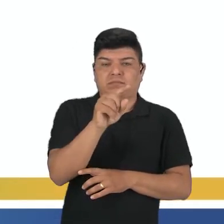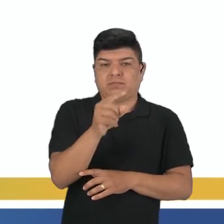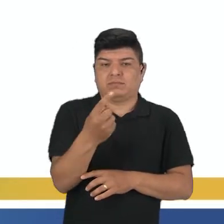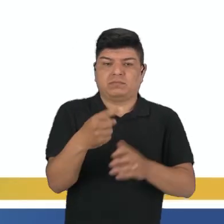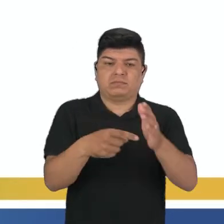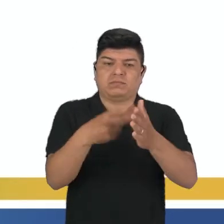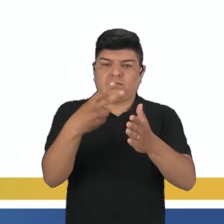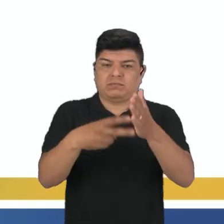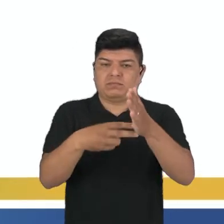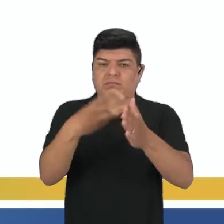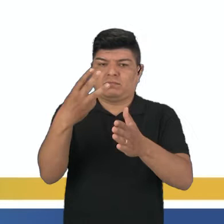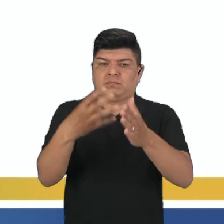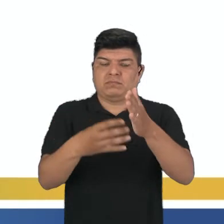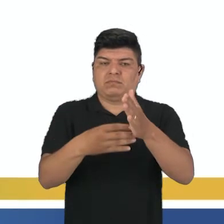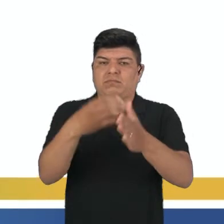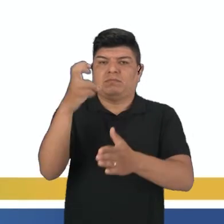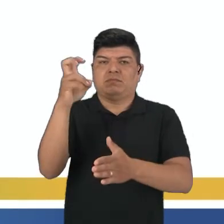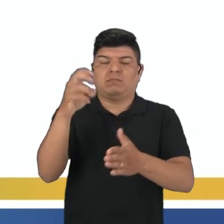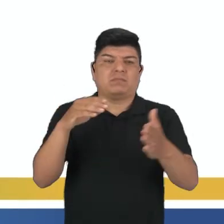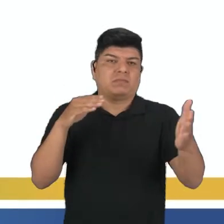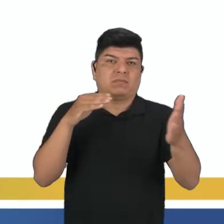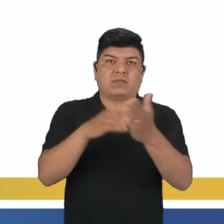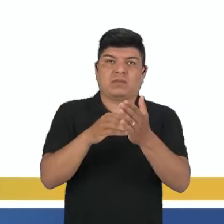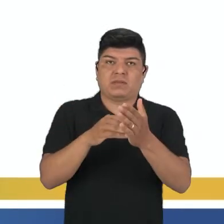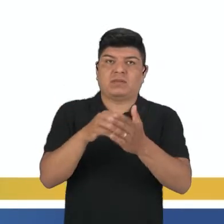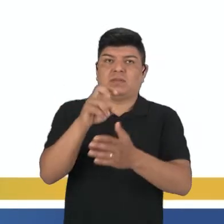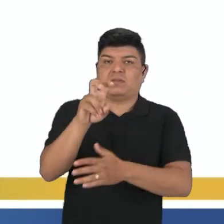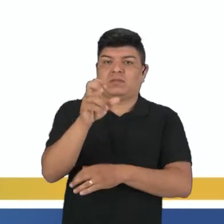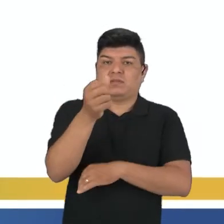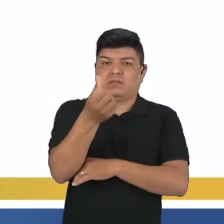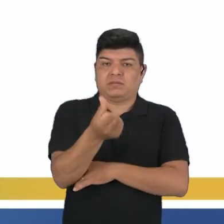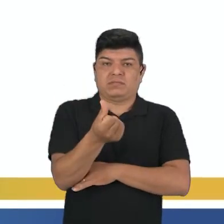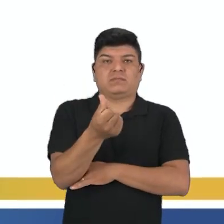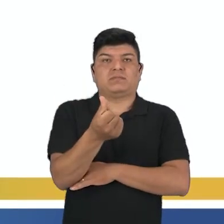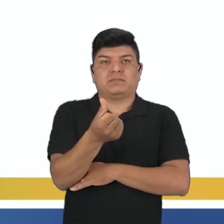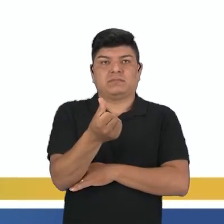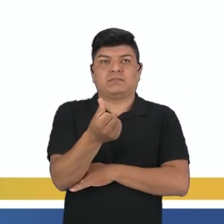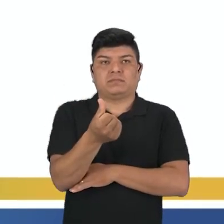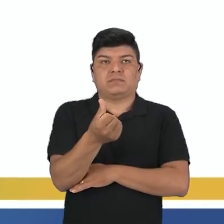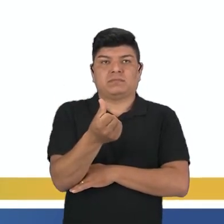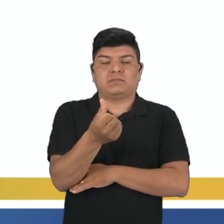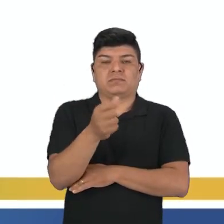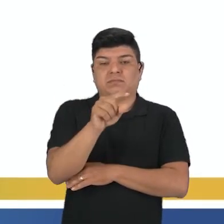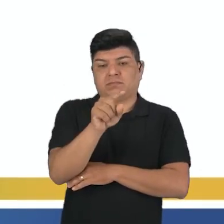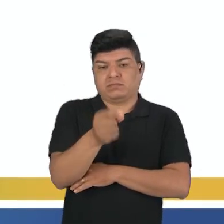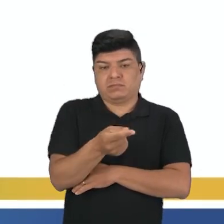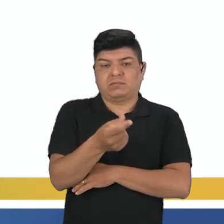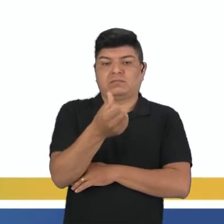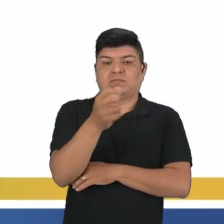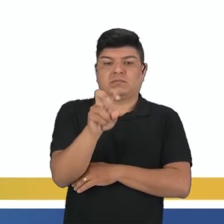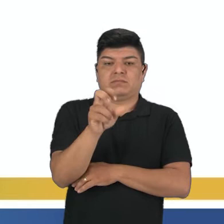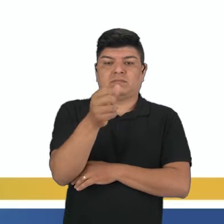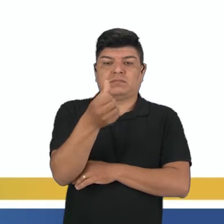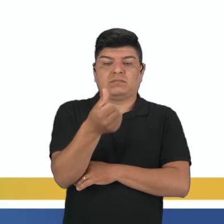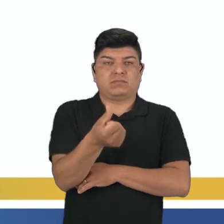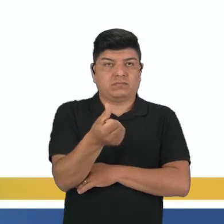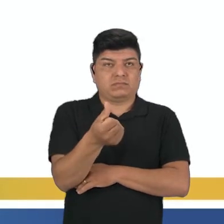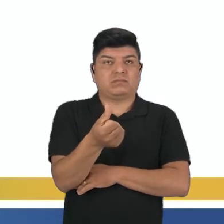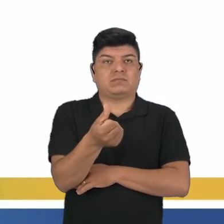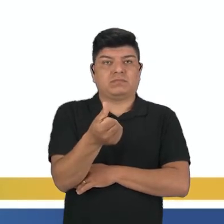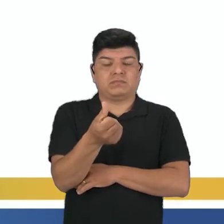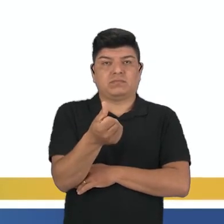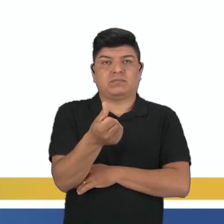vez, 2 vezes, 3 vezes, 4 vezes, até ficar entre 5 e 6. No momento em que a vírgula fica entre 5